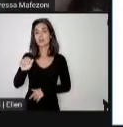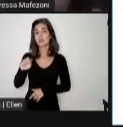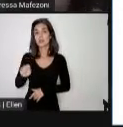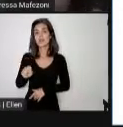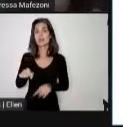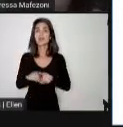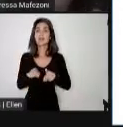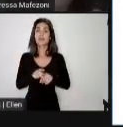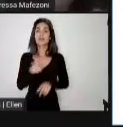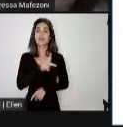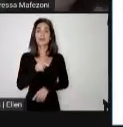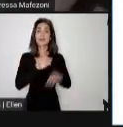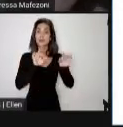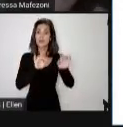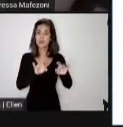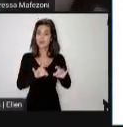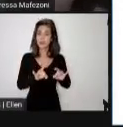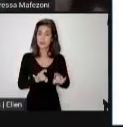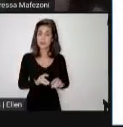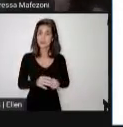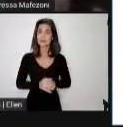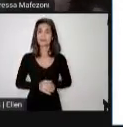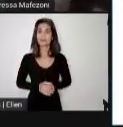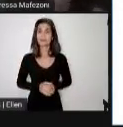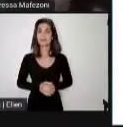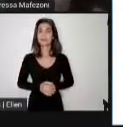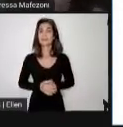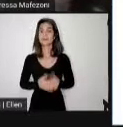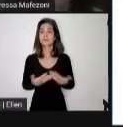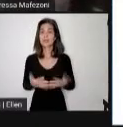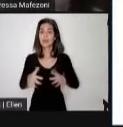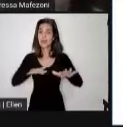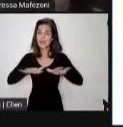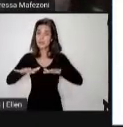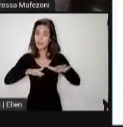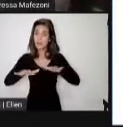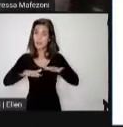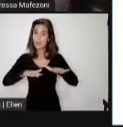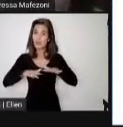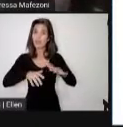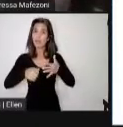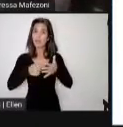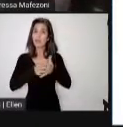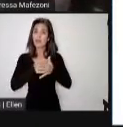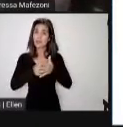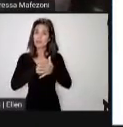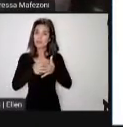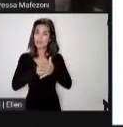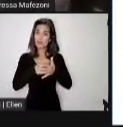E dentro desse movimento também, em todo